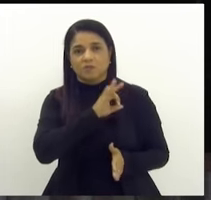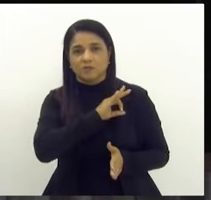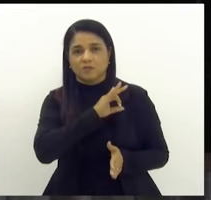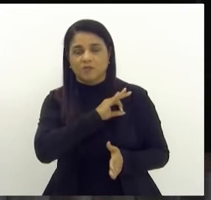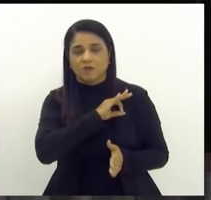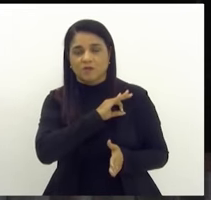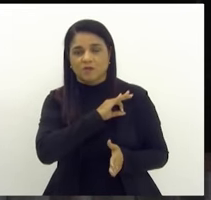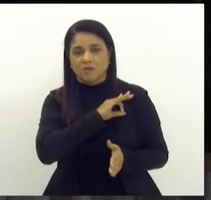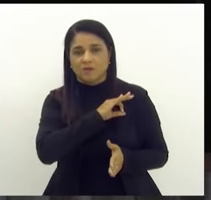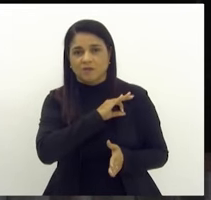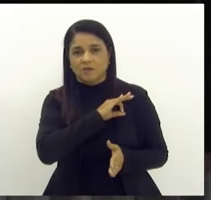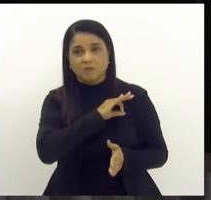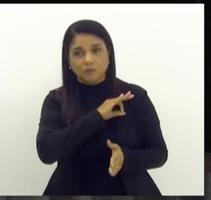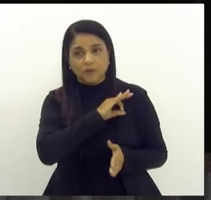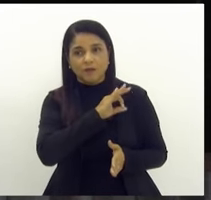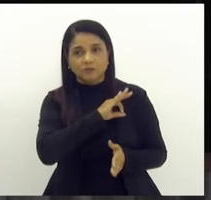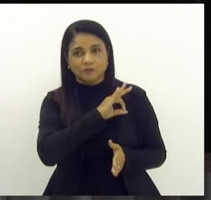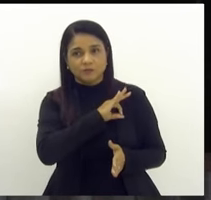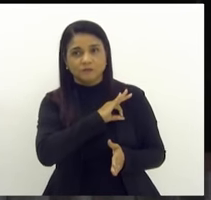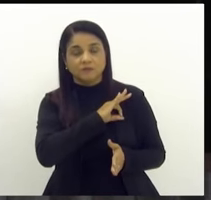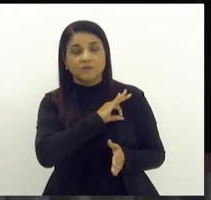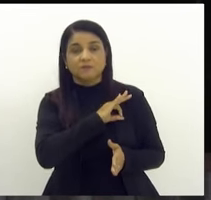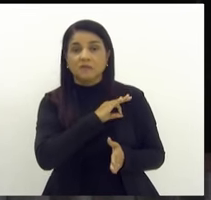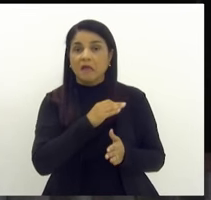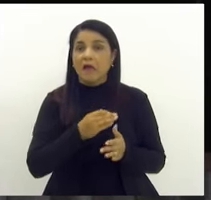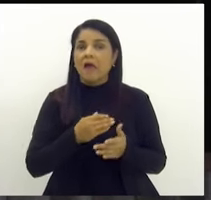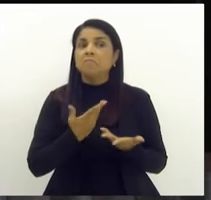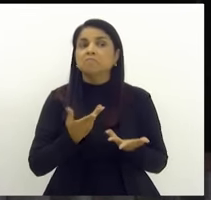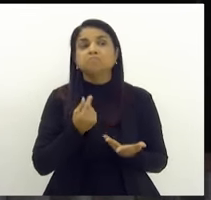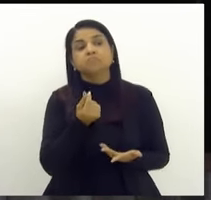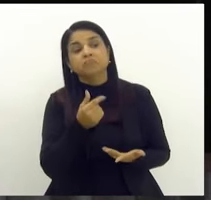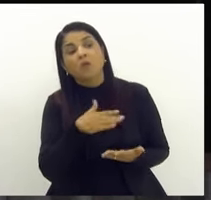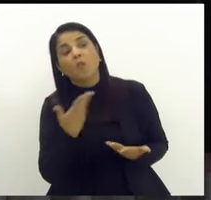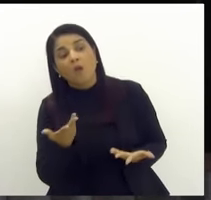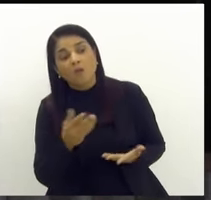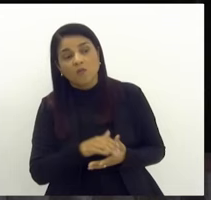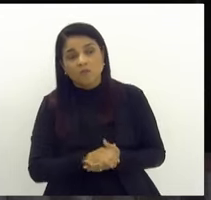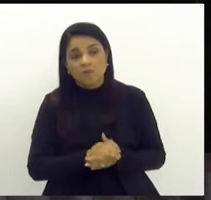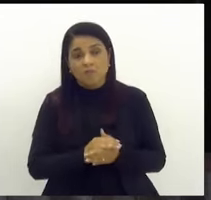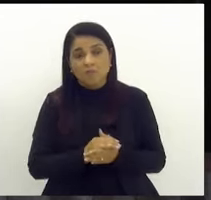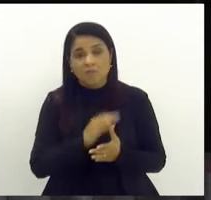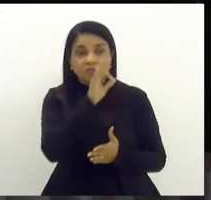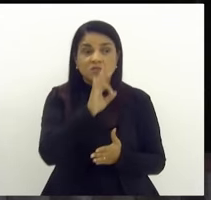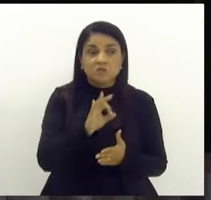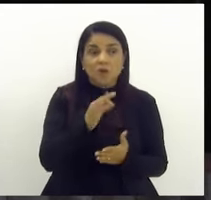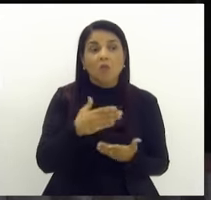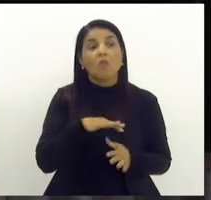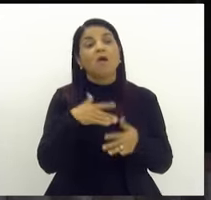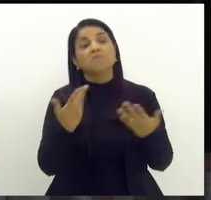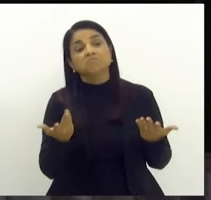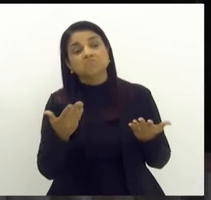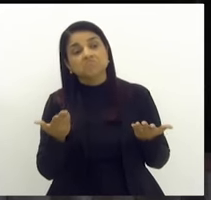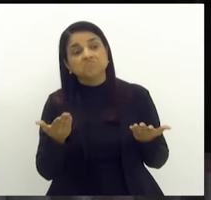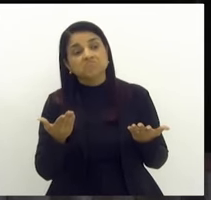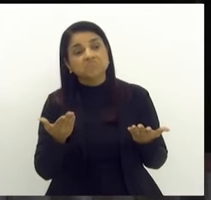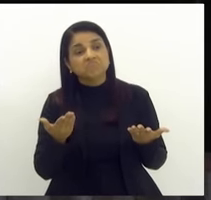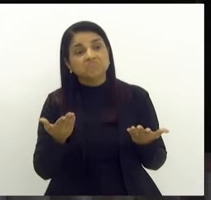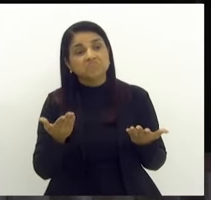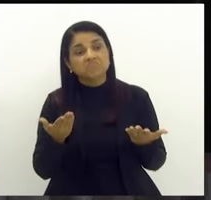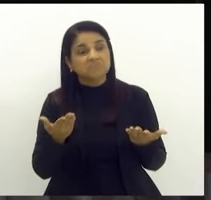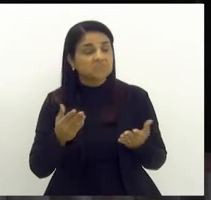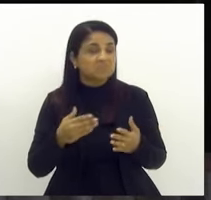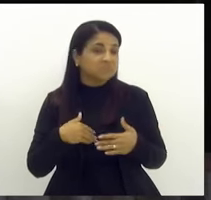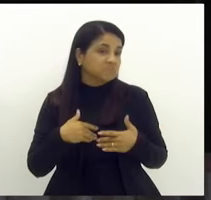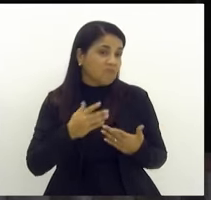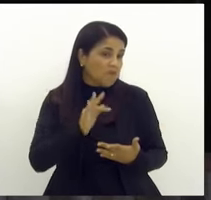quê até quanto qual o percentual de até para você Andrezinho qual o percentual de André até até pode ser até nunca e o